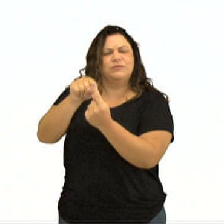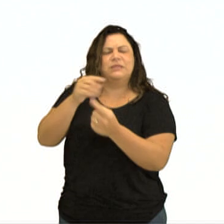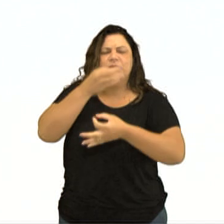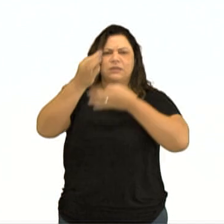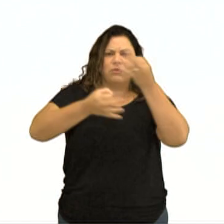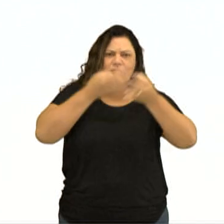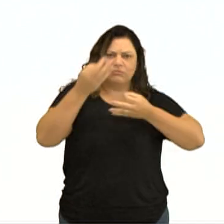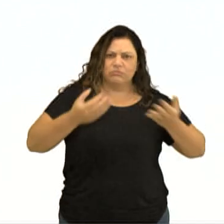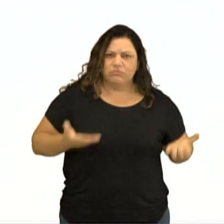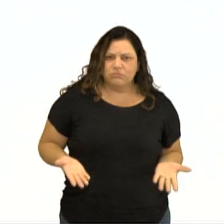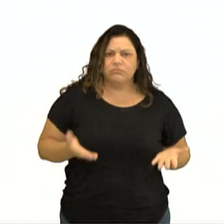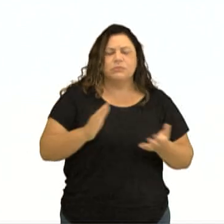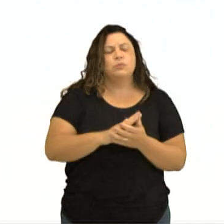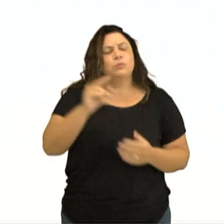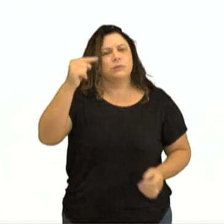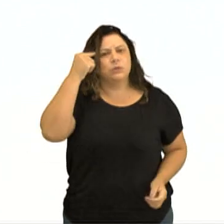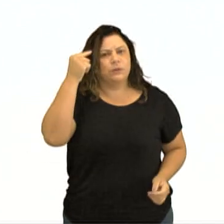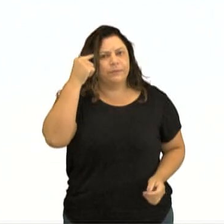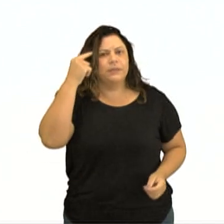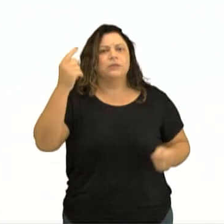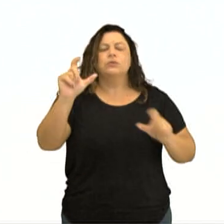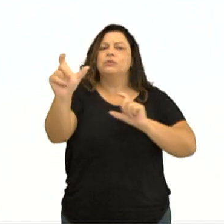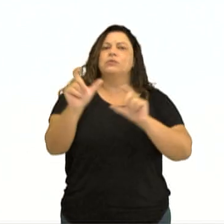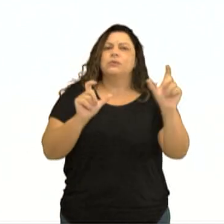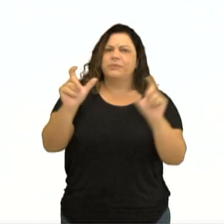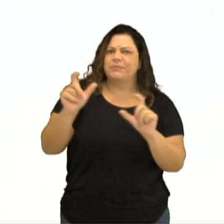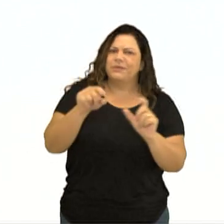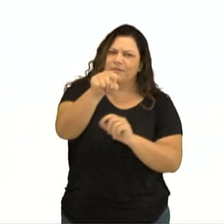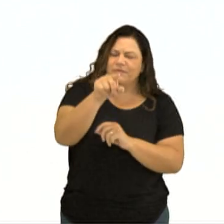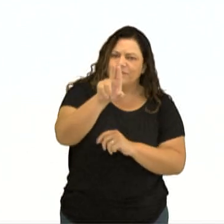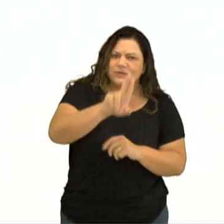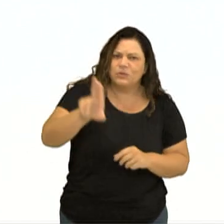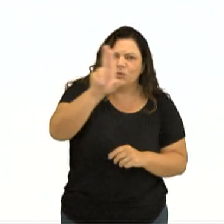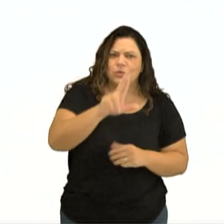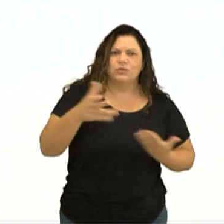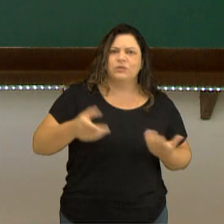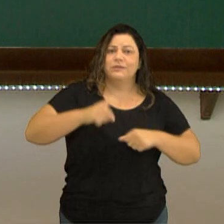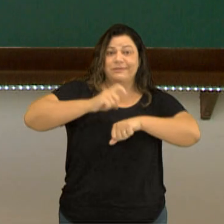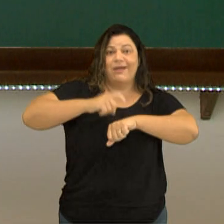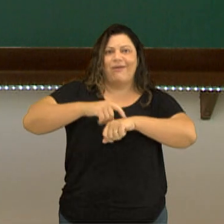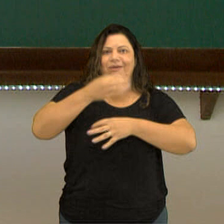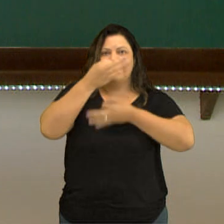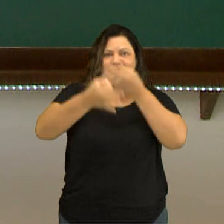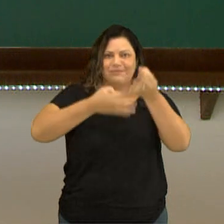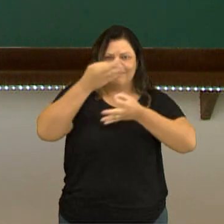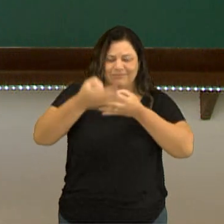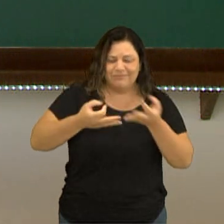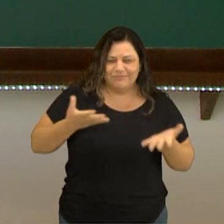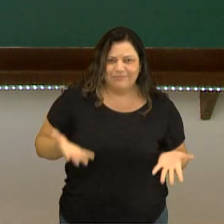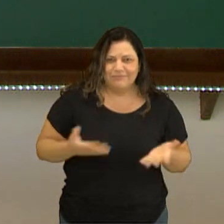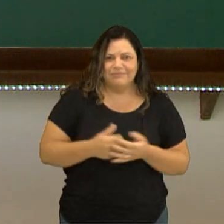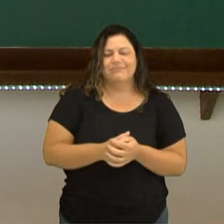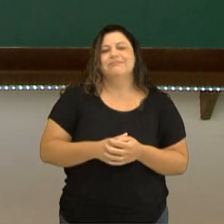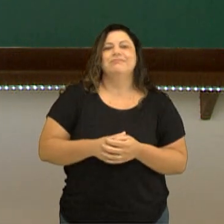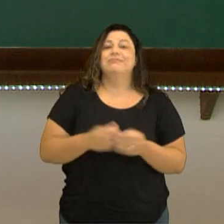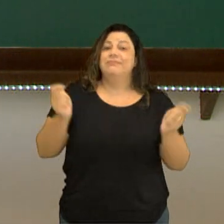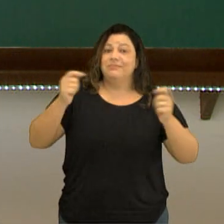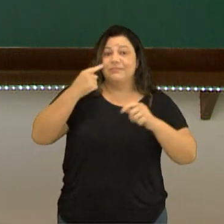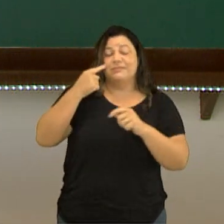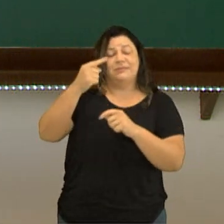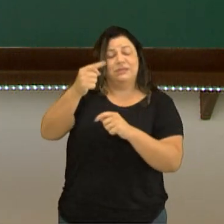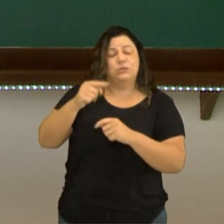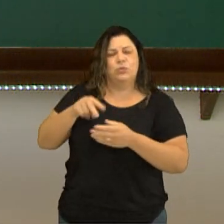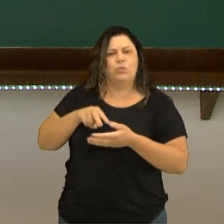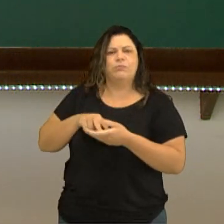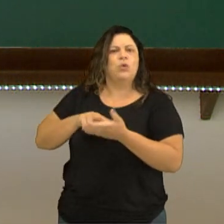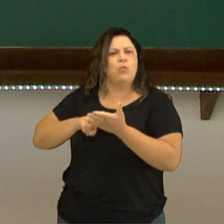argumento? Você já pensou sobre as palavras que você utiliza na hora da argumentação, na hora que você está sustentando